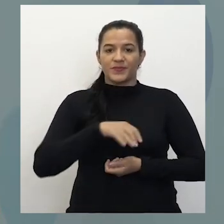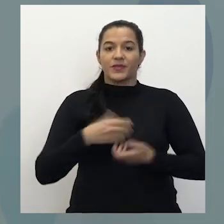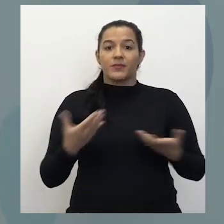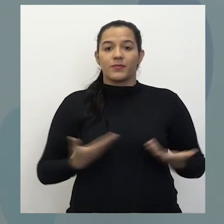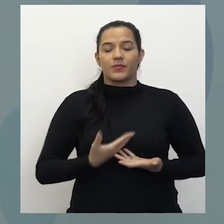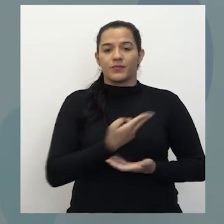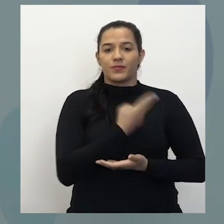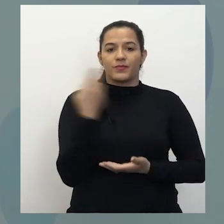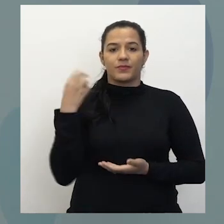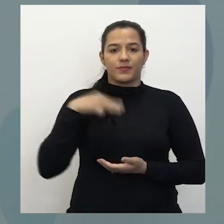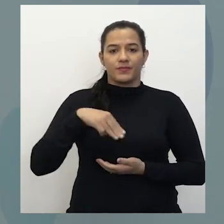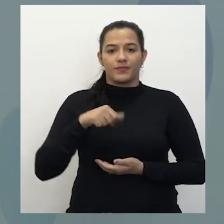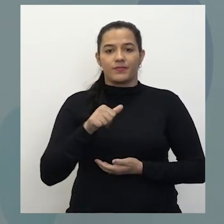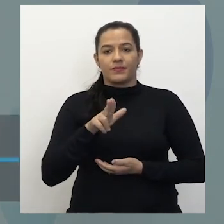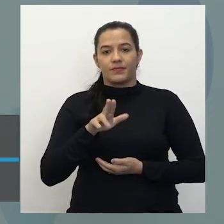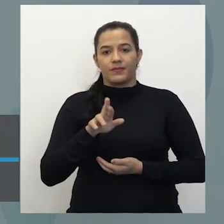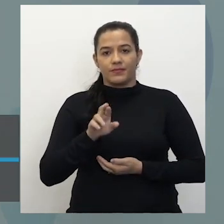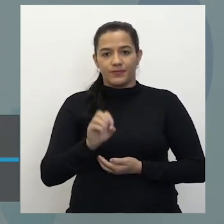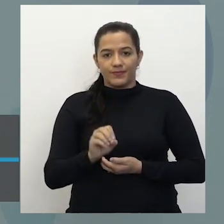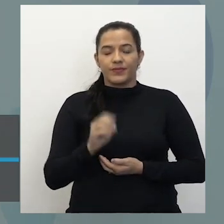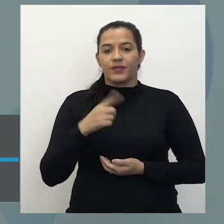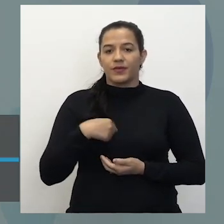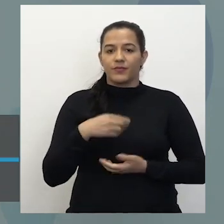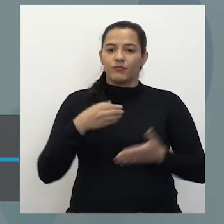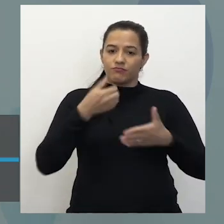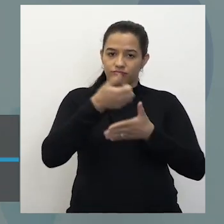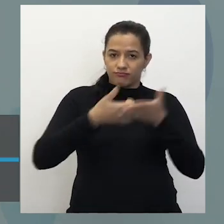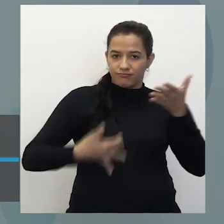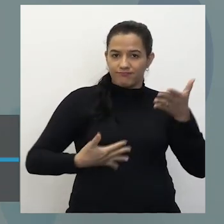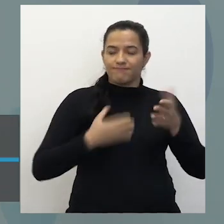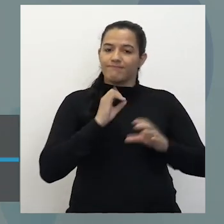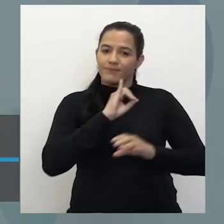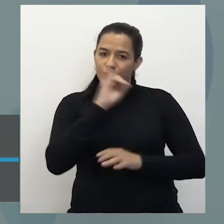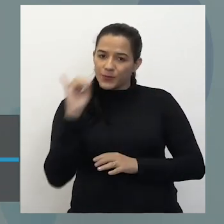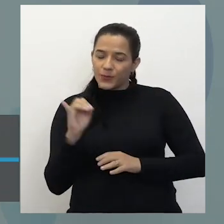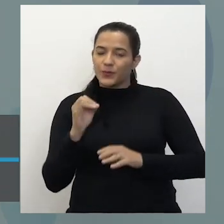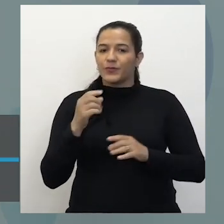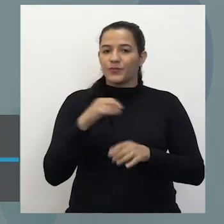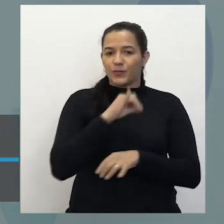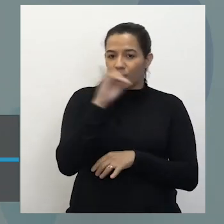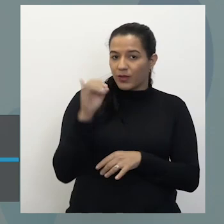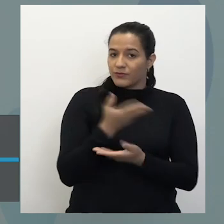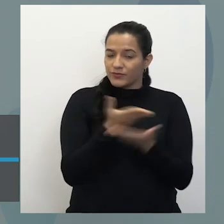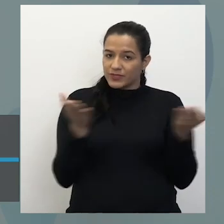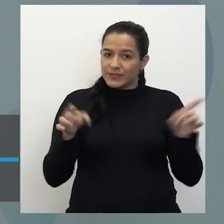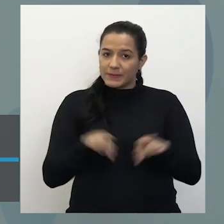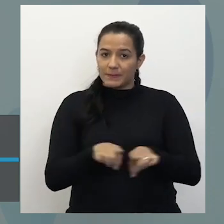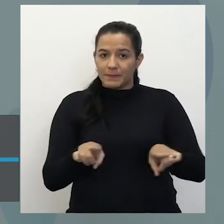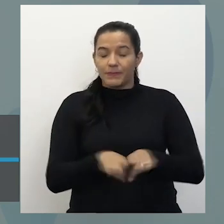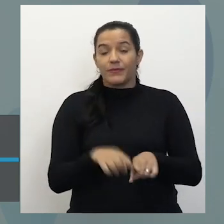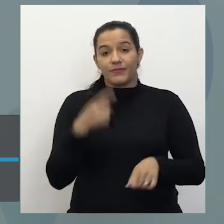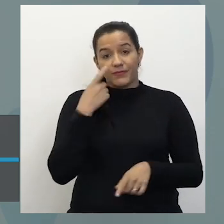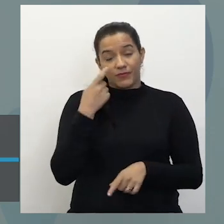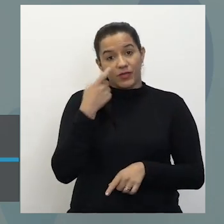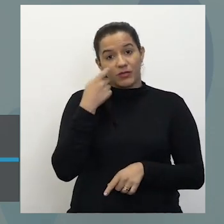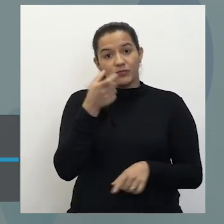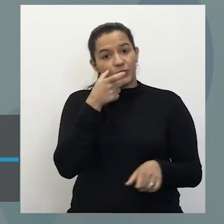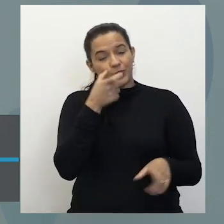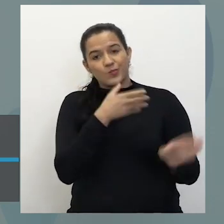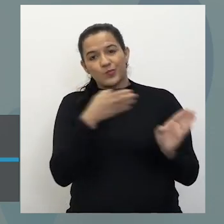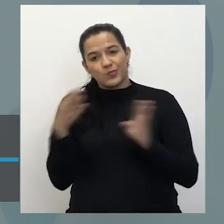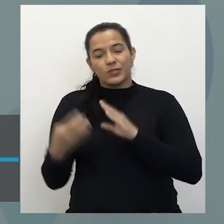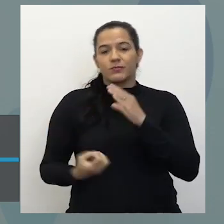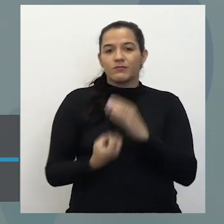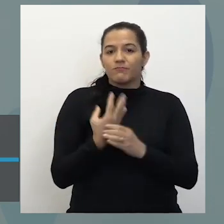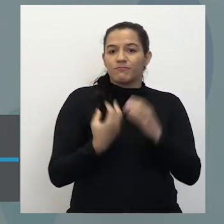Mauro e estarei aqui conversando com vocês no chat, mandando meu oi, ouvindo o olá de vocês e vendo tudo aquilo que vocês estão produzindo ao longo da aula, aquilo que convier